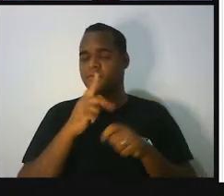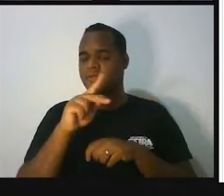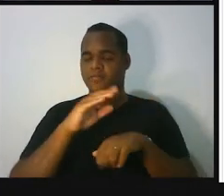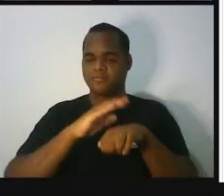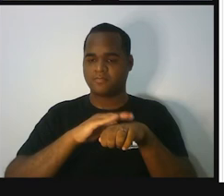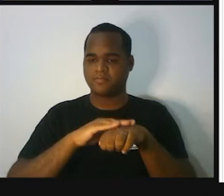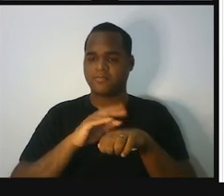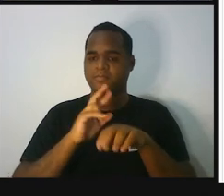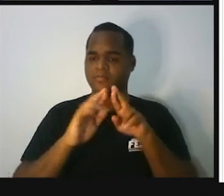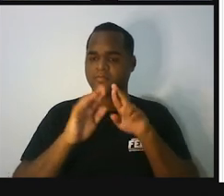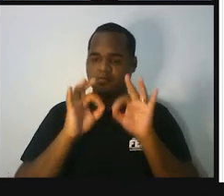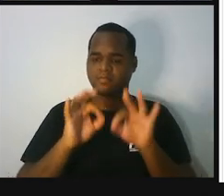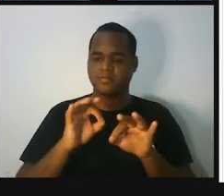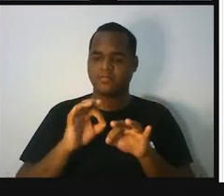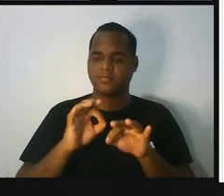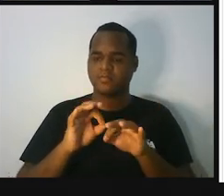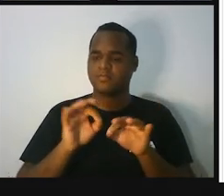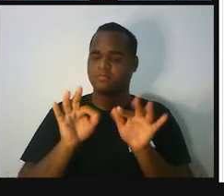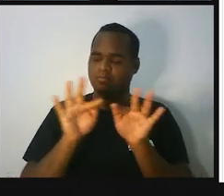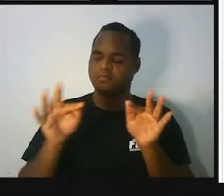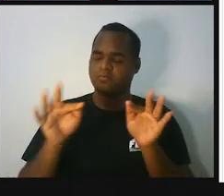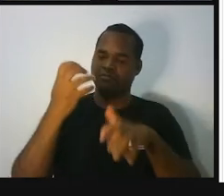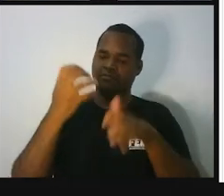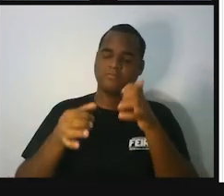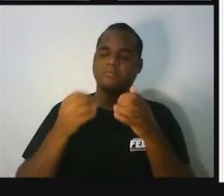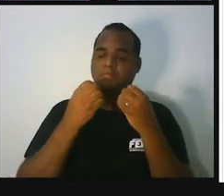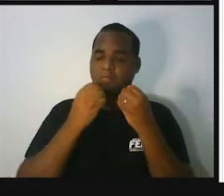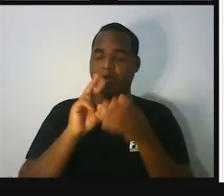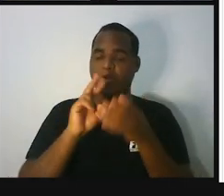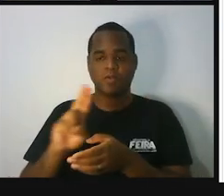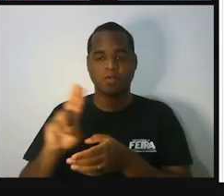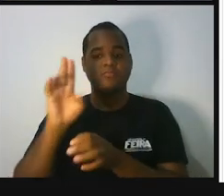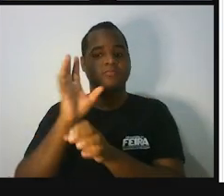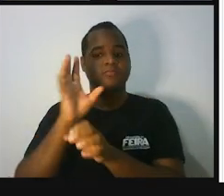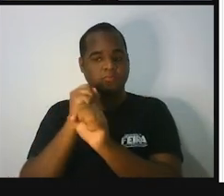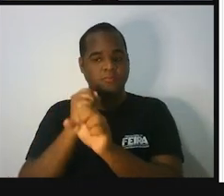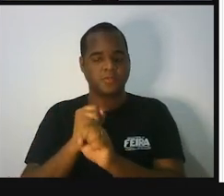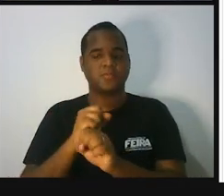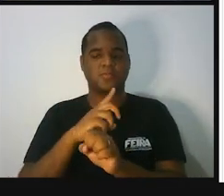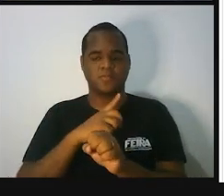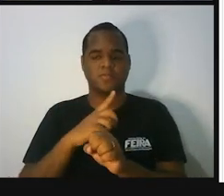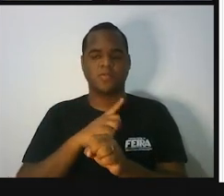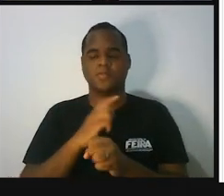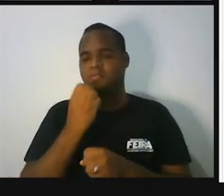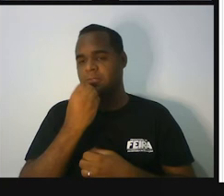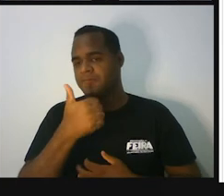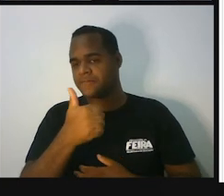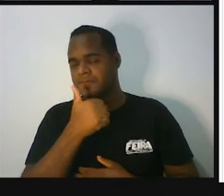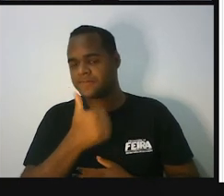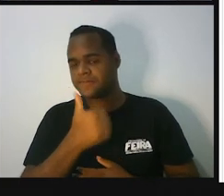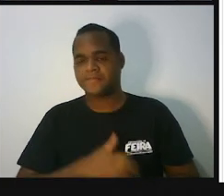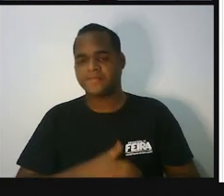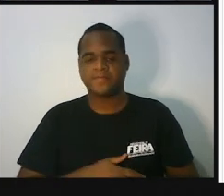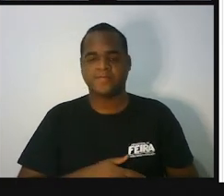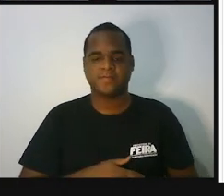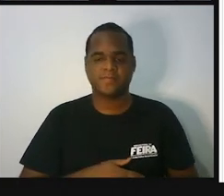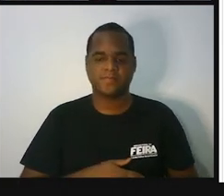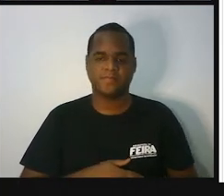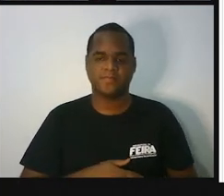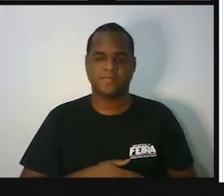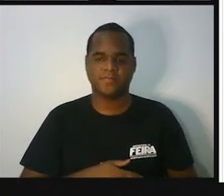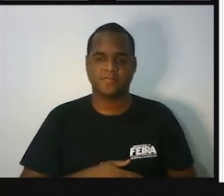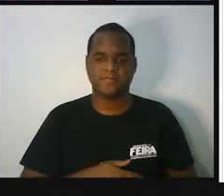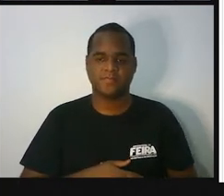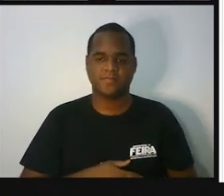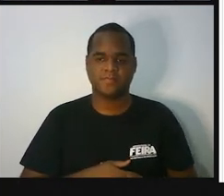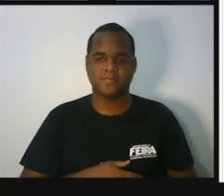aí simplesmente usando uma calculadora, certo? Ao fazer